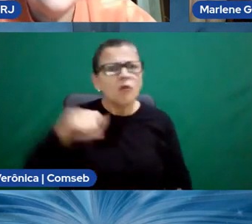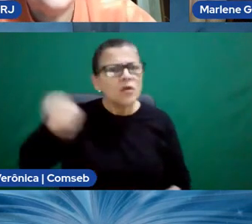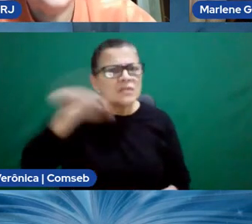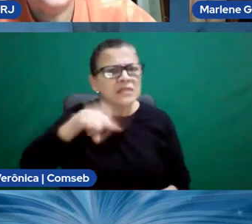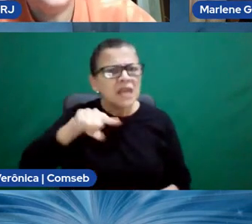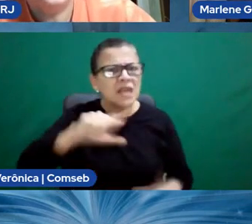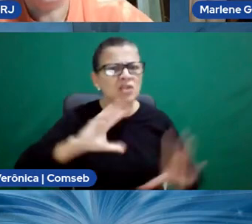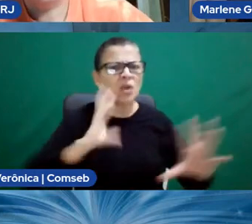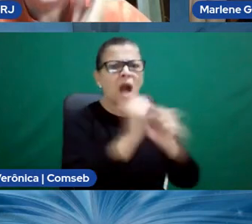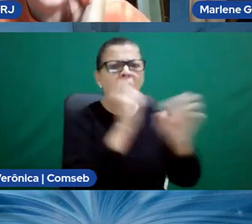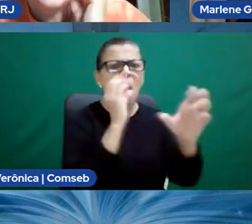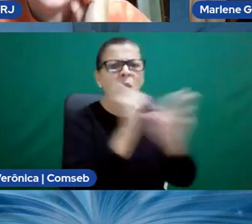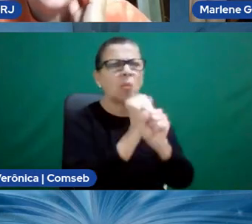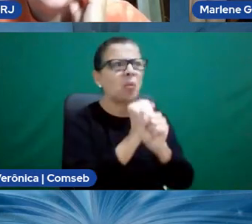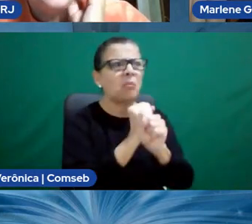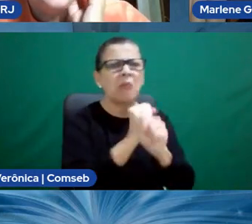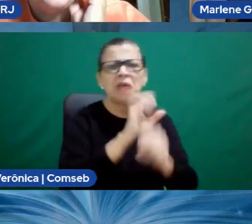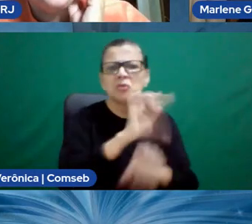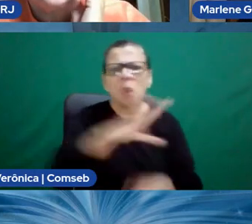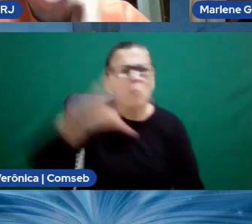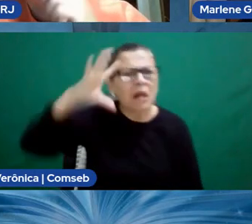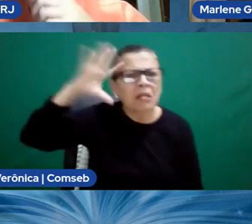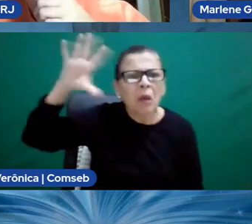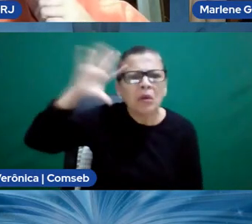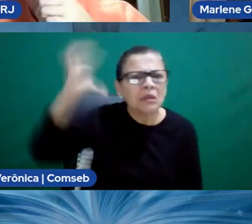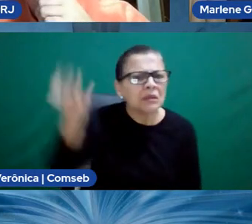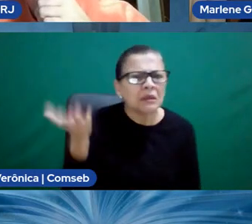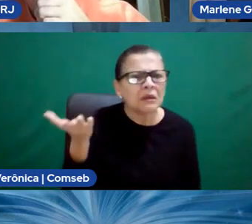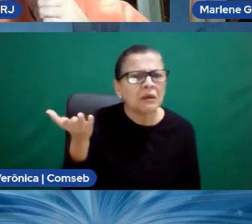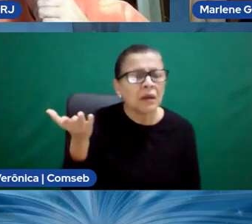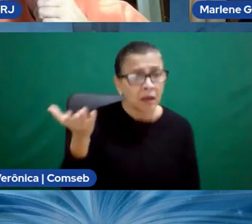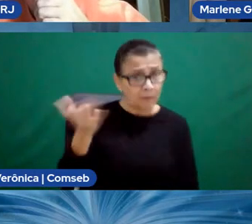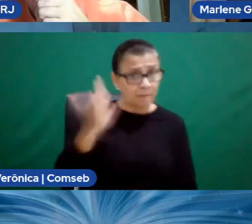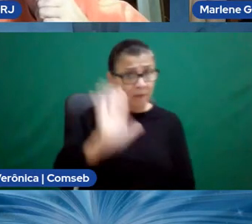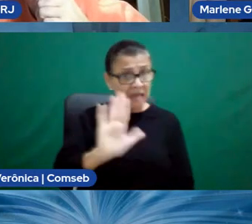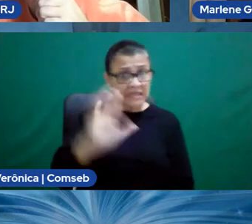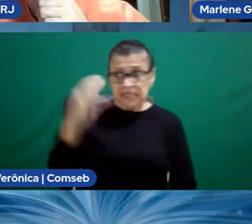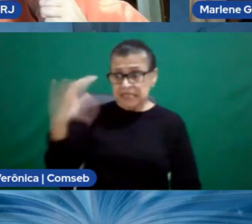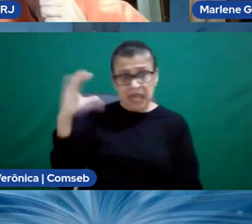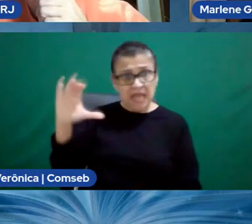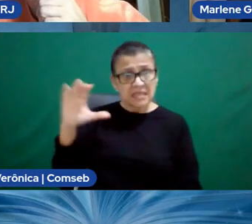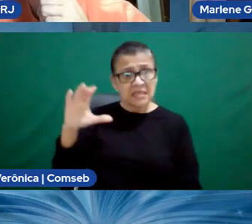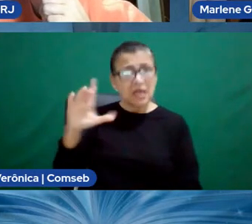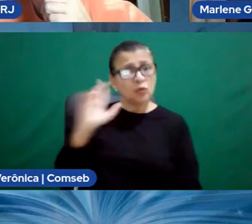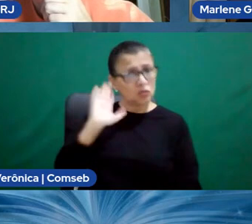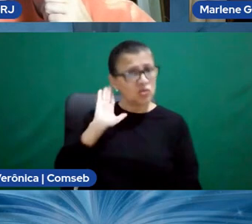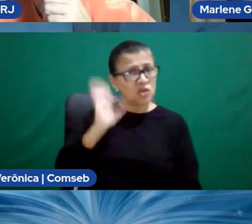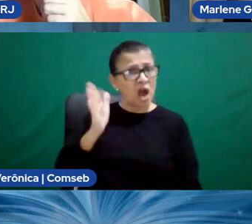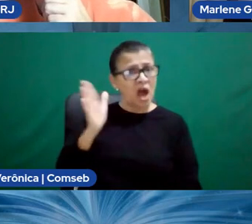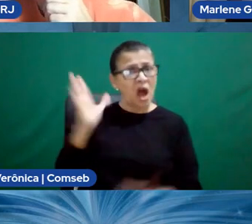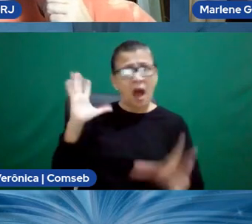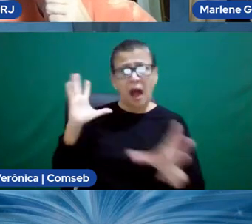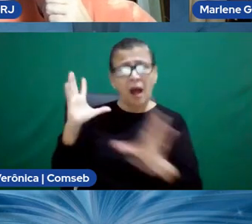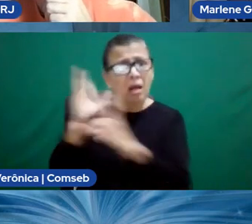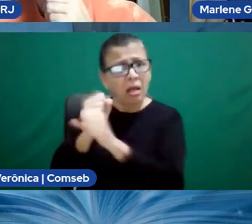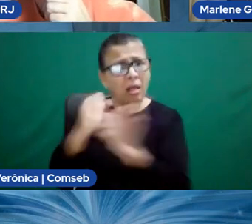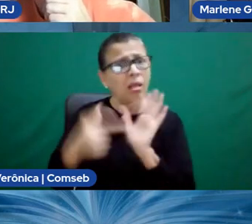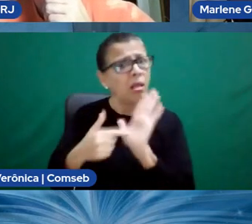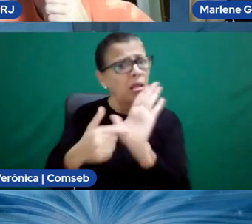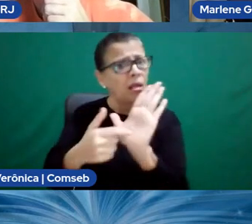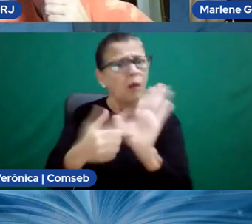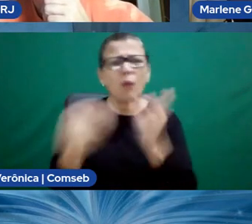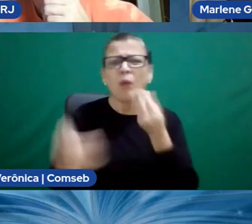quiméricos. Aí a pergunta que a gente faz, a ciência já não apresentou essas informações? Como entender essa resposta dos